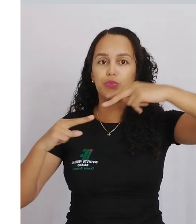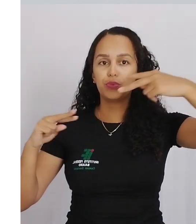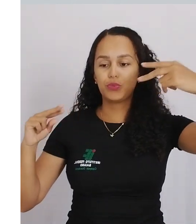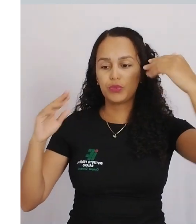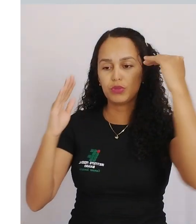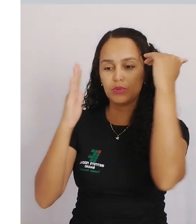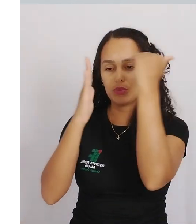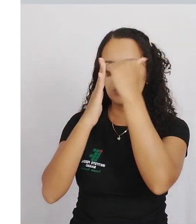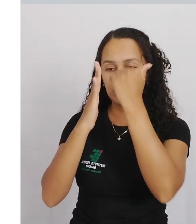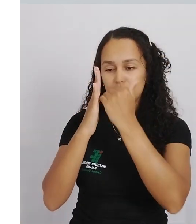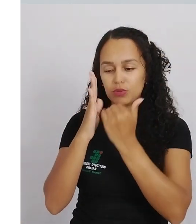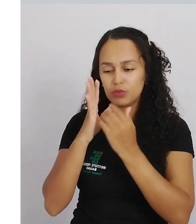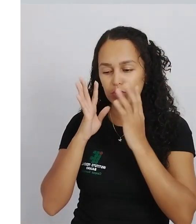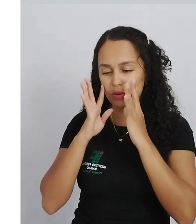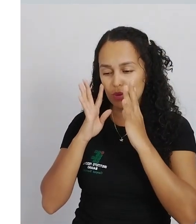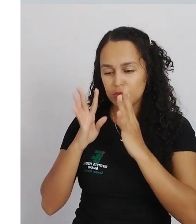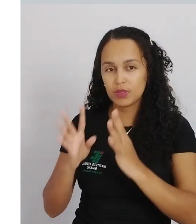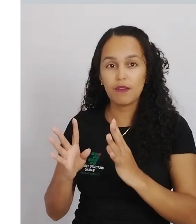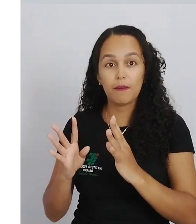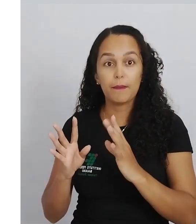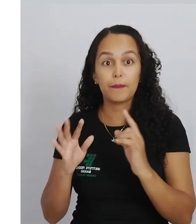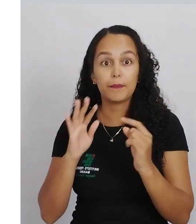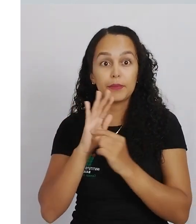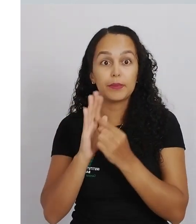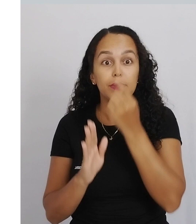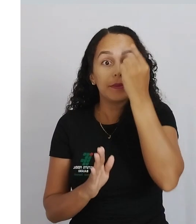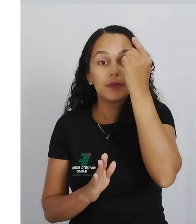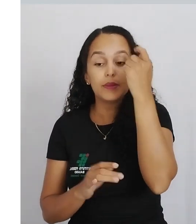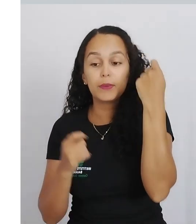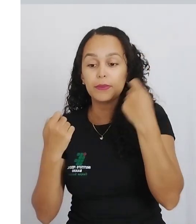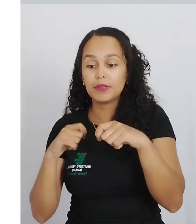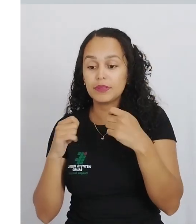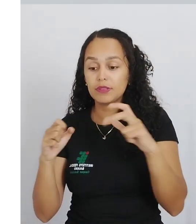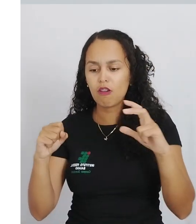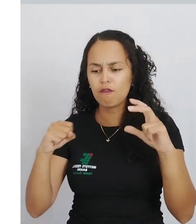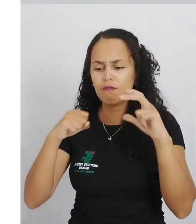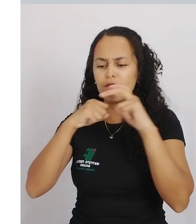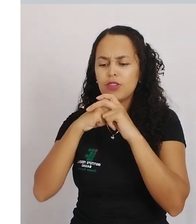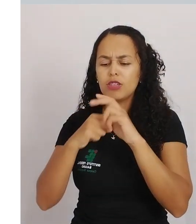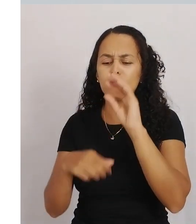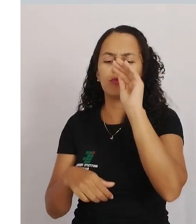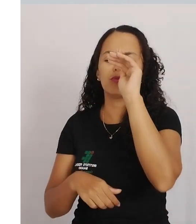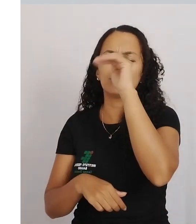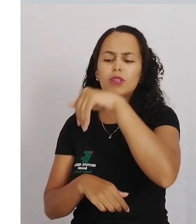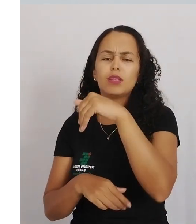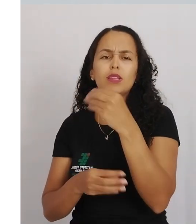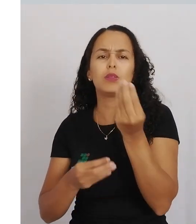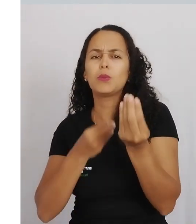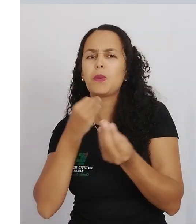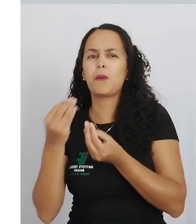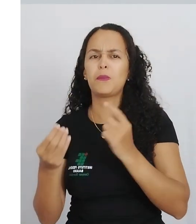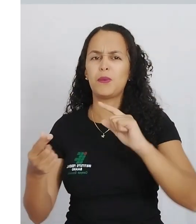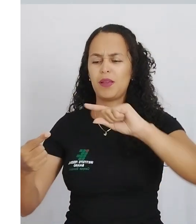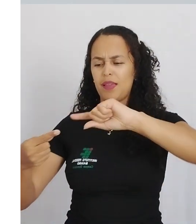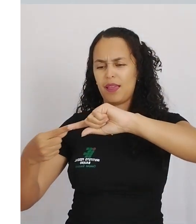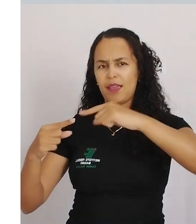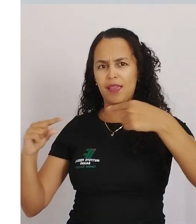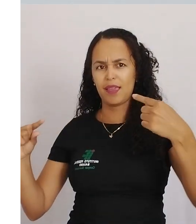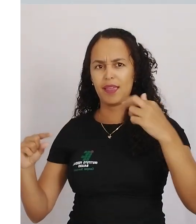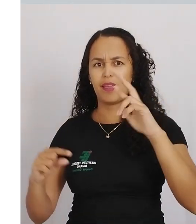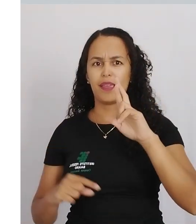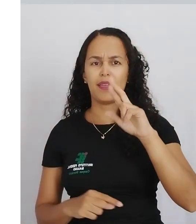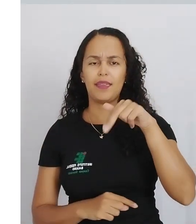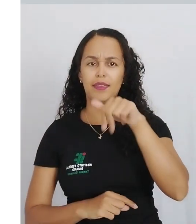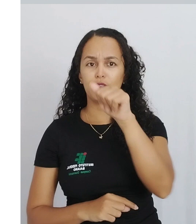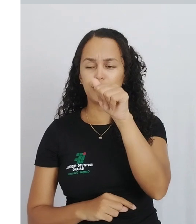Covid-19, né? Esse foi o momento de observação. Peraí, vamos embora descobrir de que esse vírus é formado, tá? Ele é